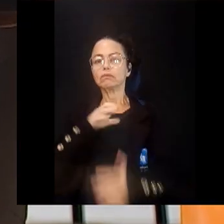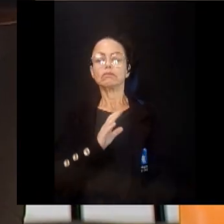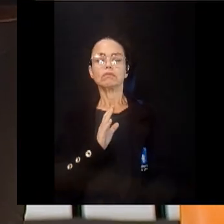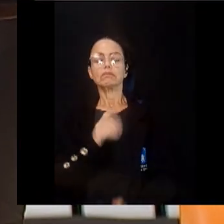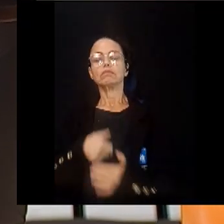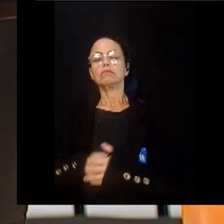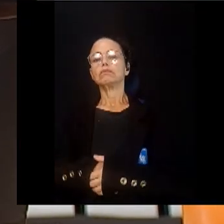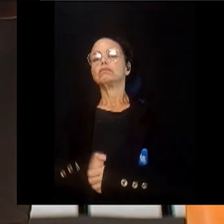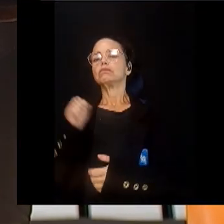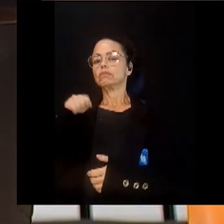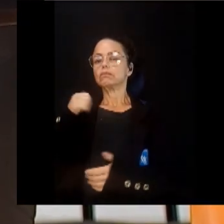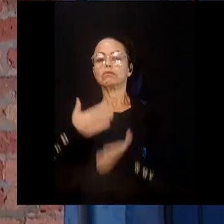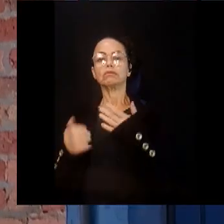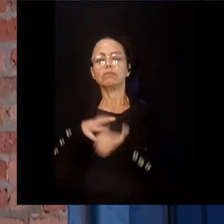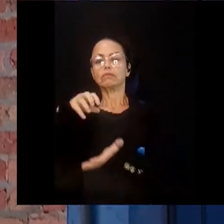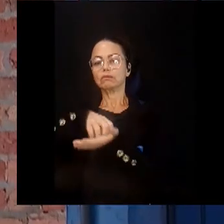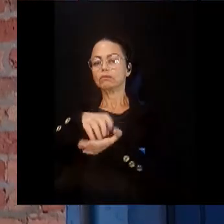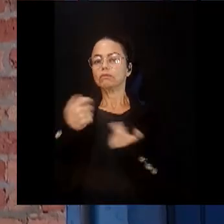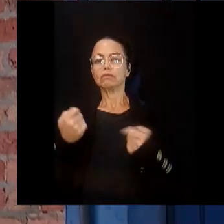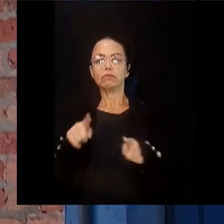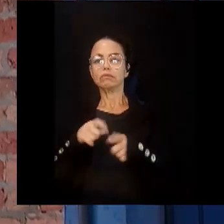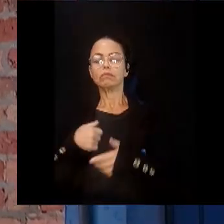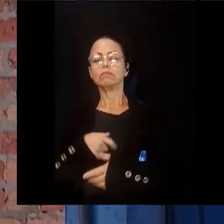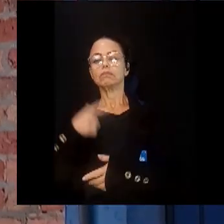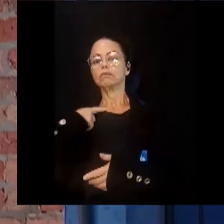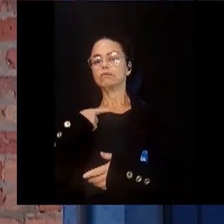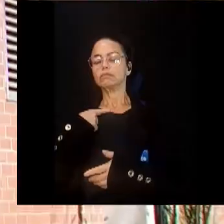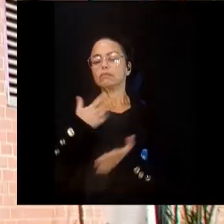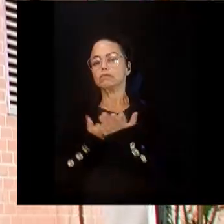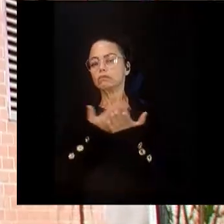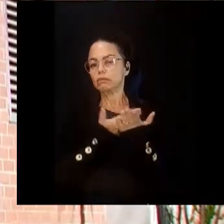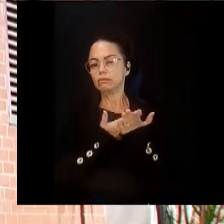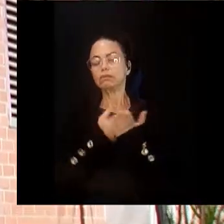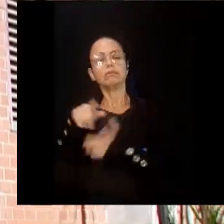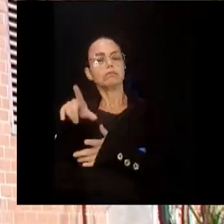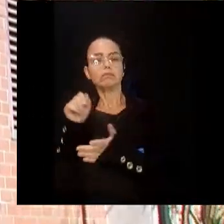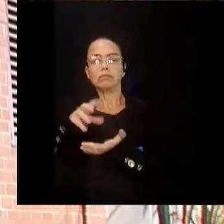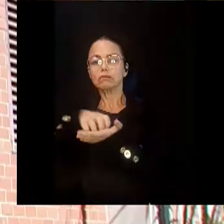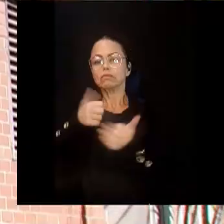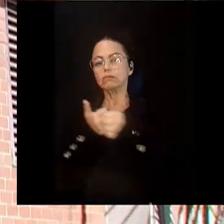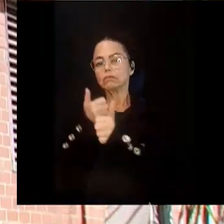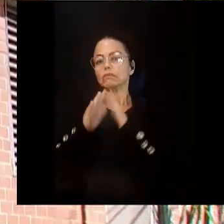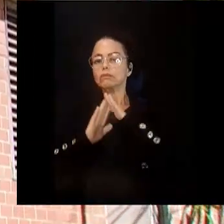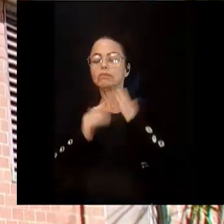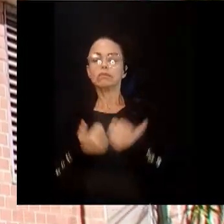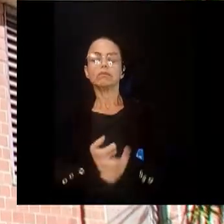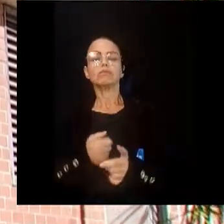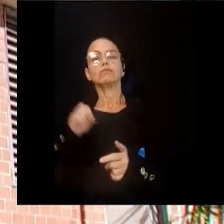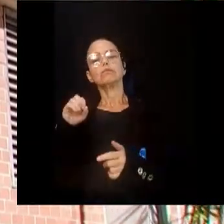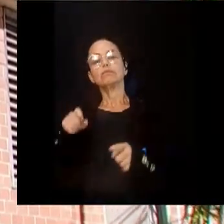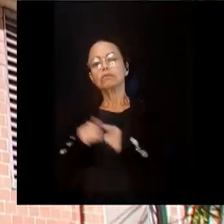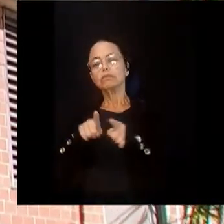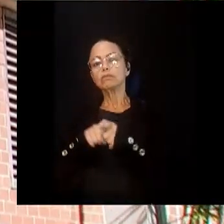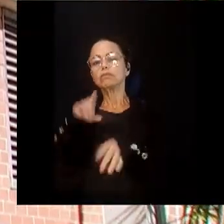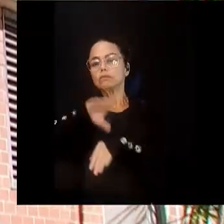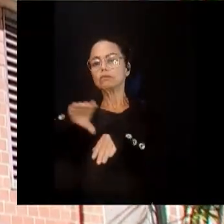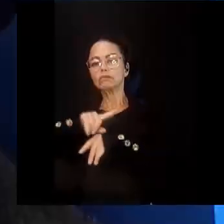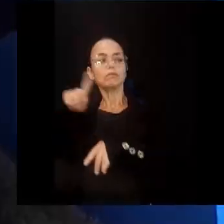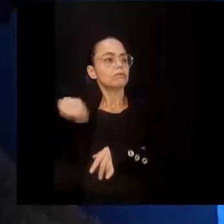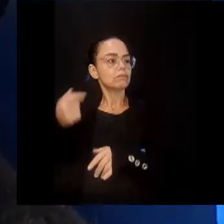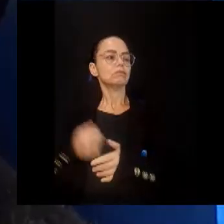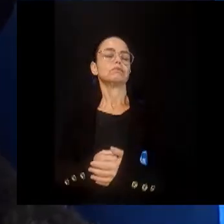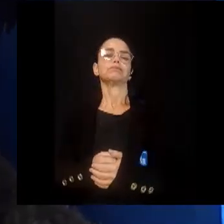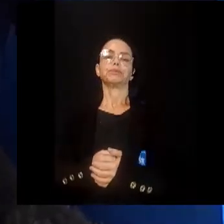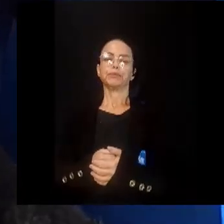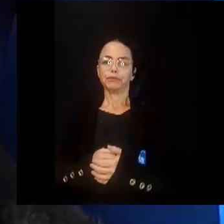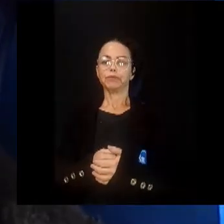Sim, qualquer unidade. Não necessariamente a unidade que a pessoa vai estudar. Ela pode escolher uma unidade próxima da sua casa, mas fazer o curso em outra unidade.